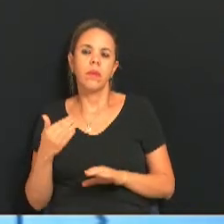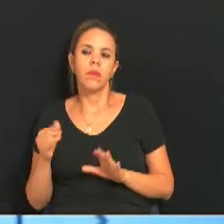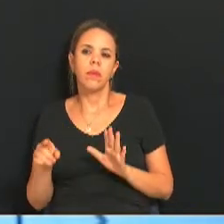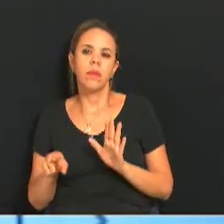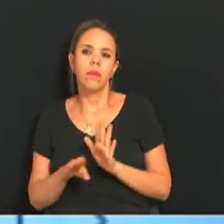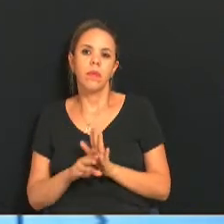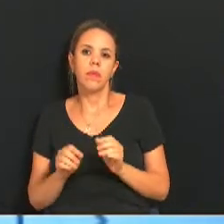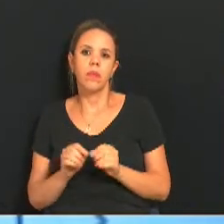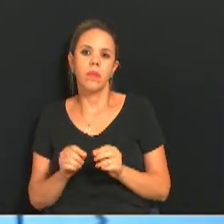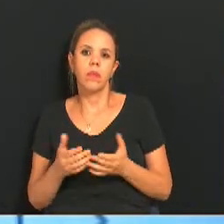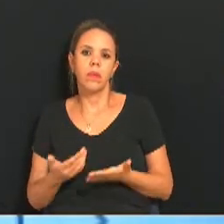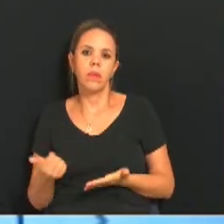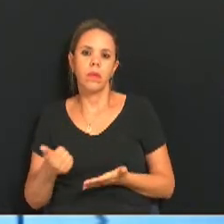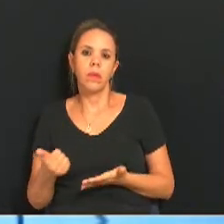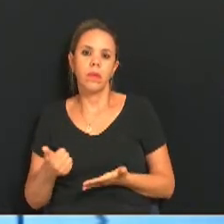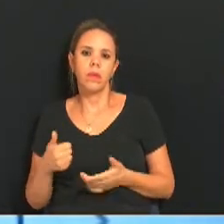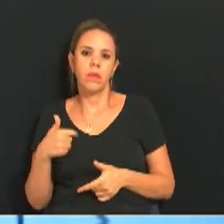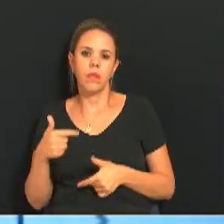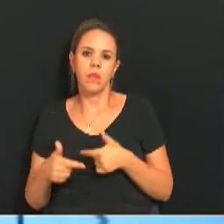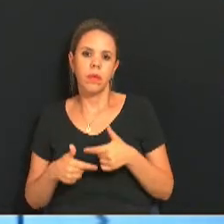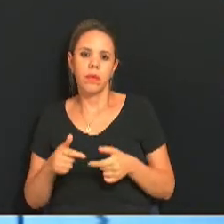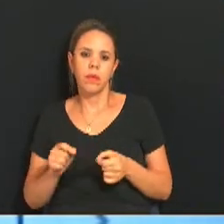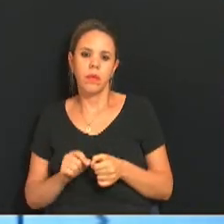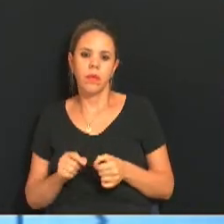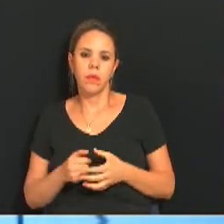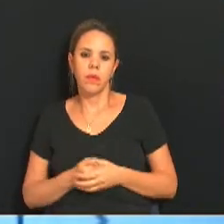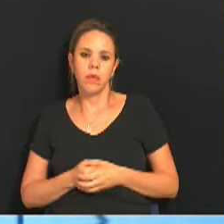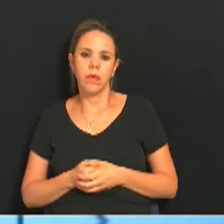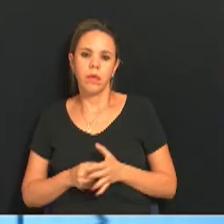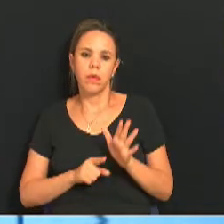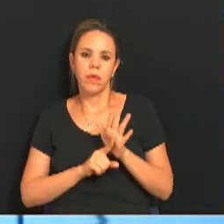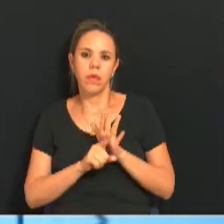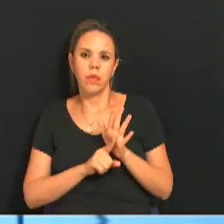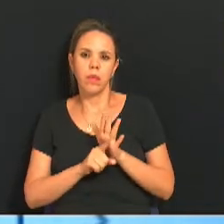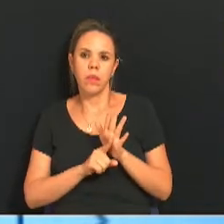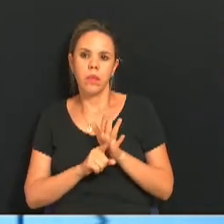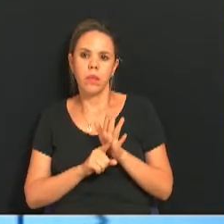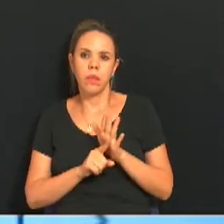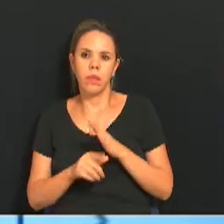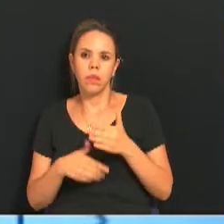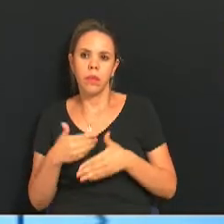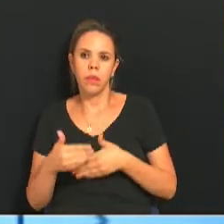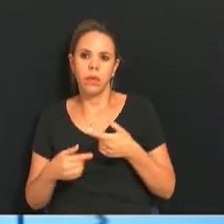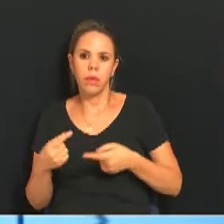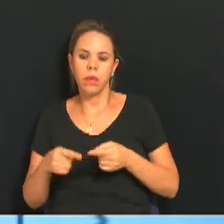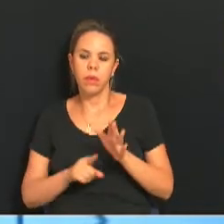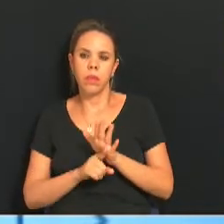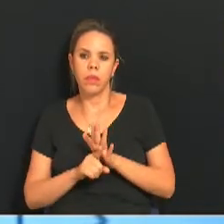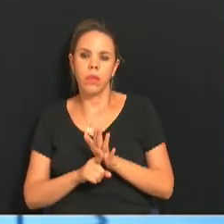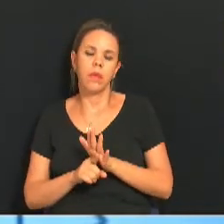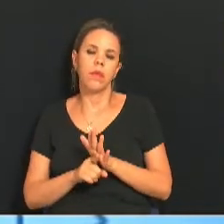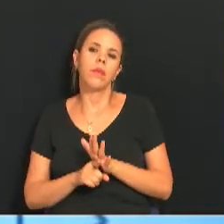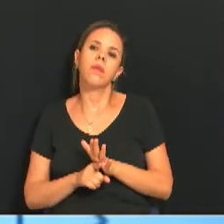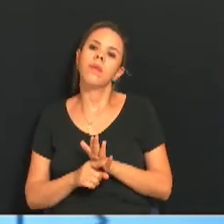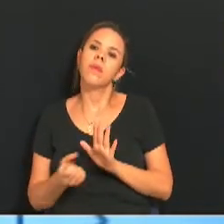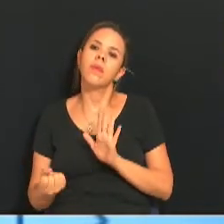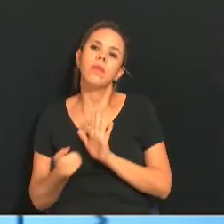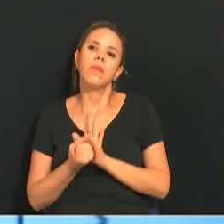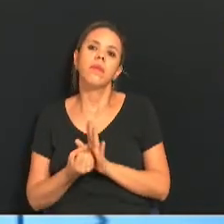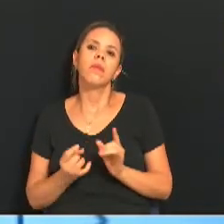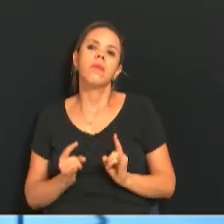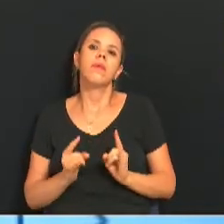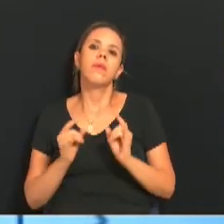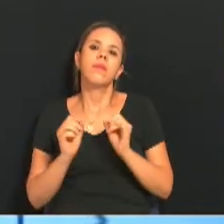a primeira tarefa foi O que é consultar os processos de estudo de tombamento e as resoluções de